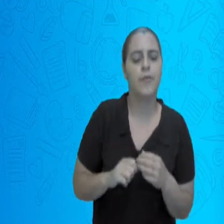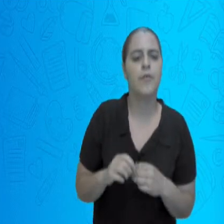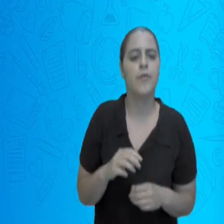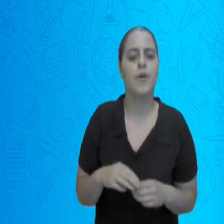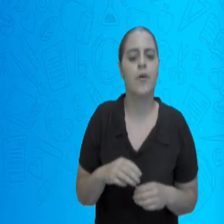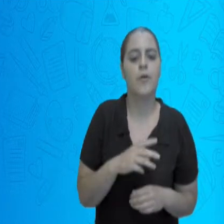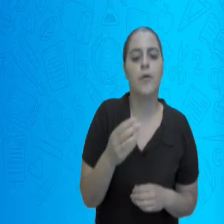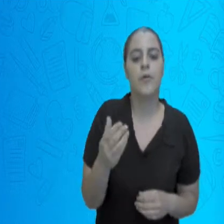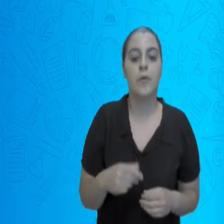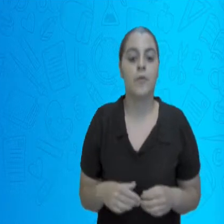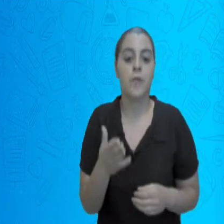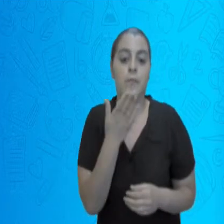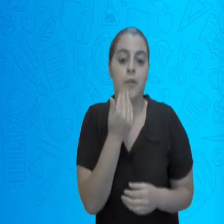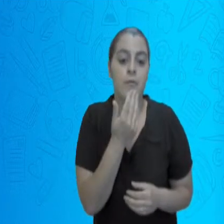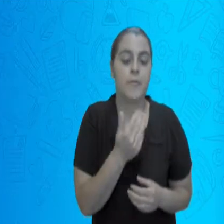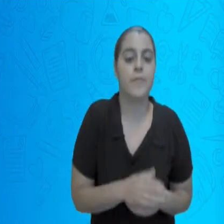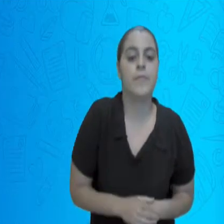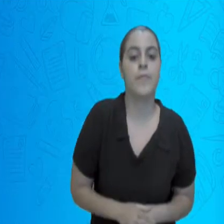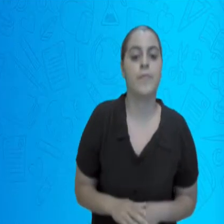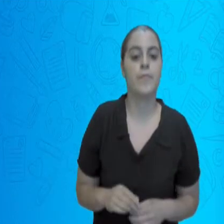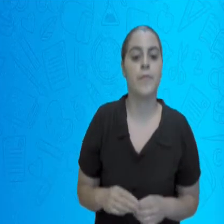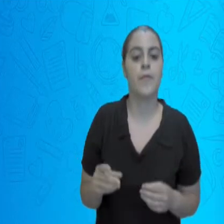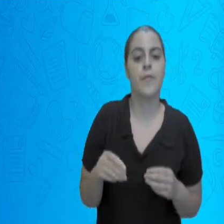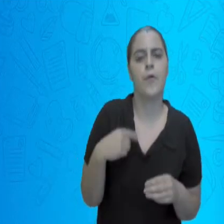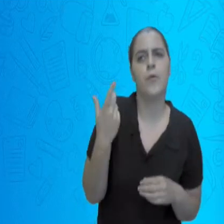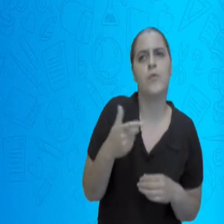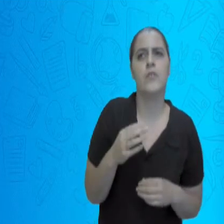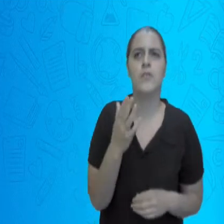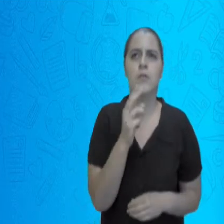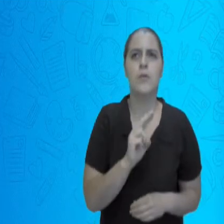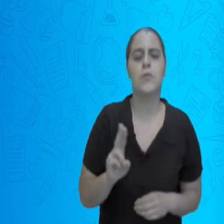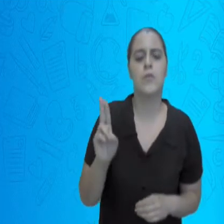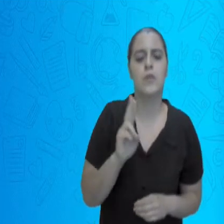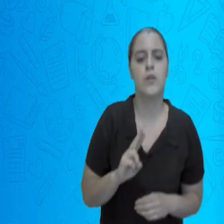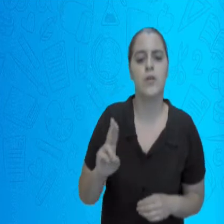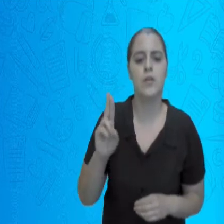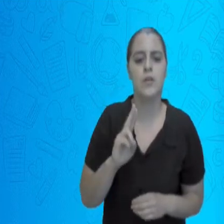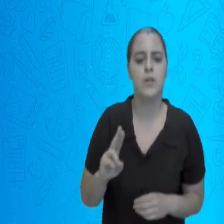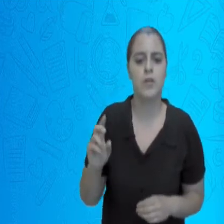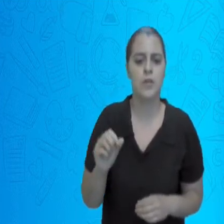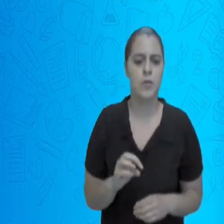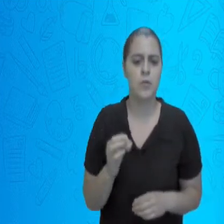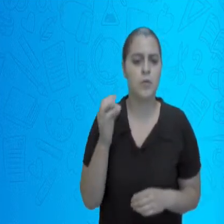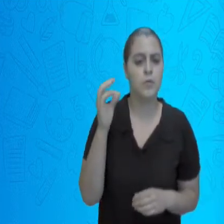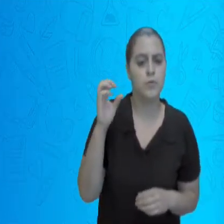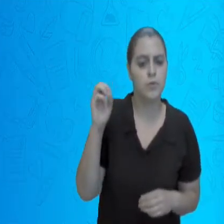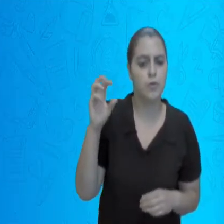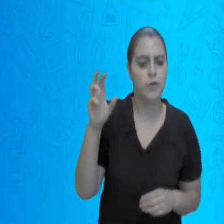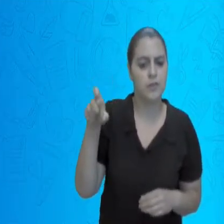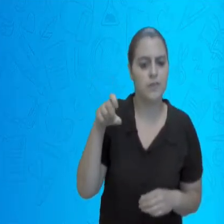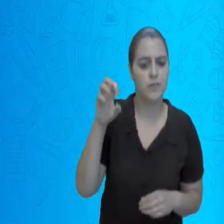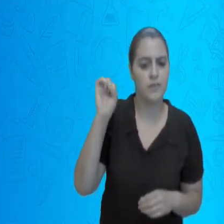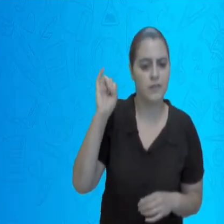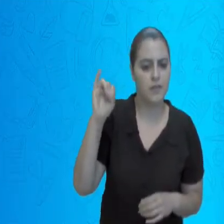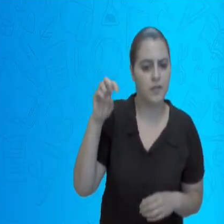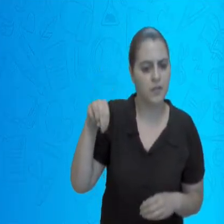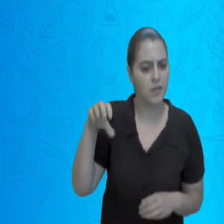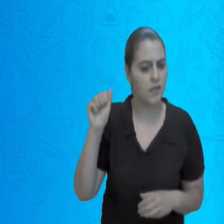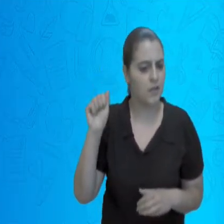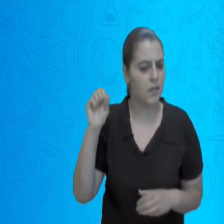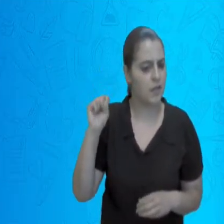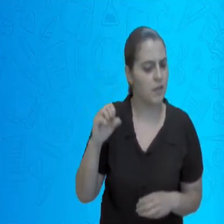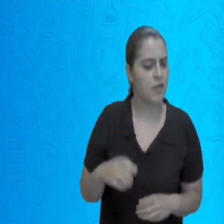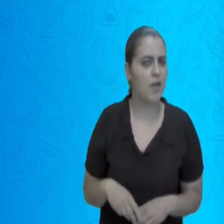como fonte de alimento. Algumas também têm toxinas. Eu não sei se vocês lembram, mas algum